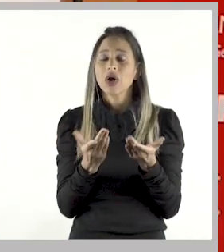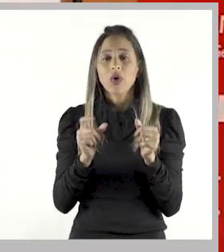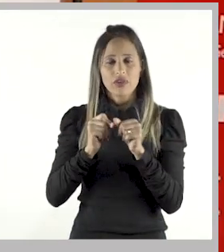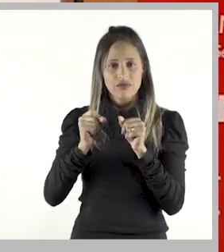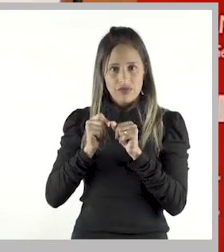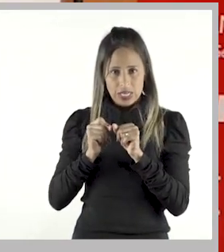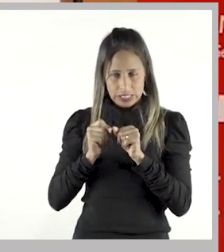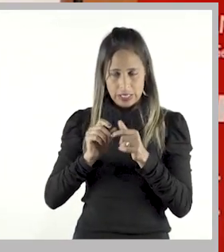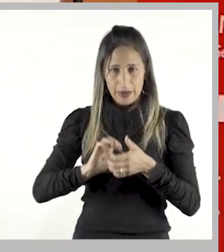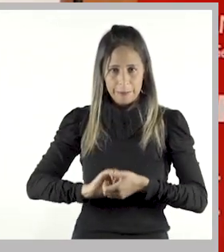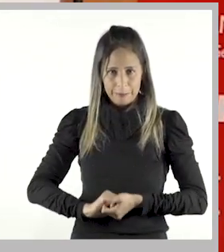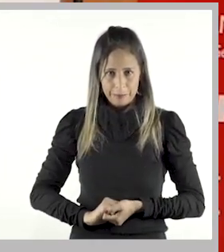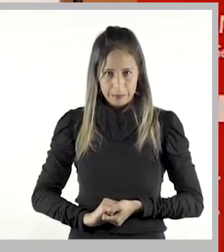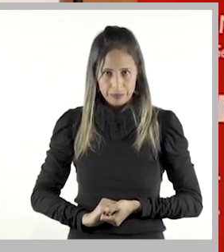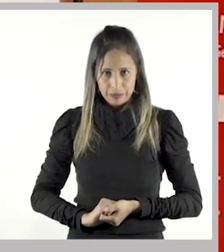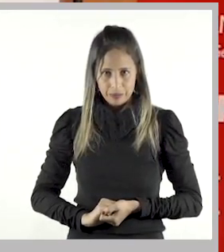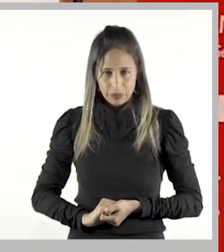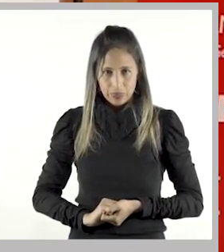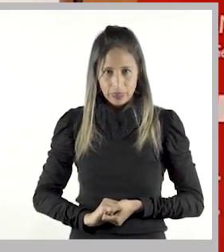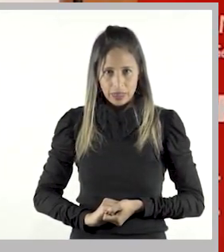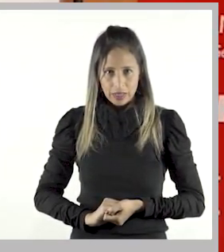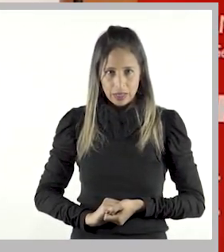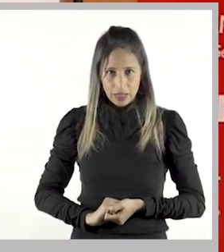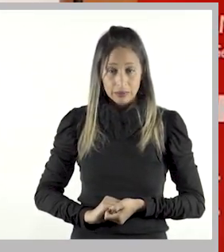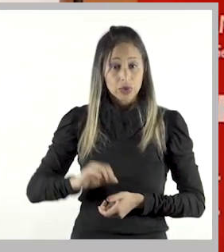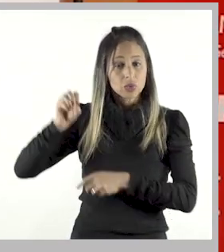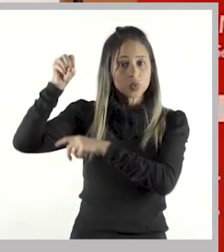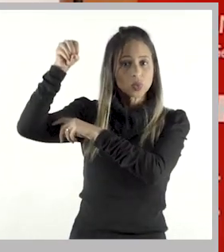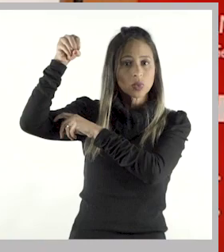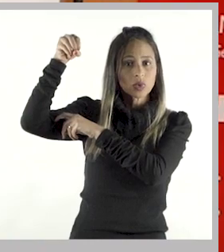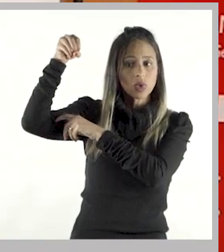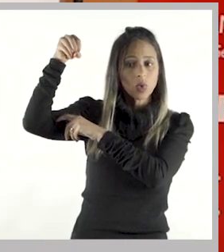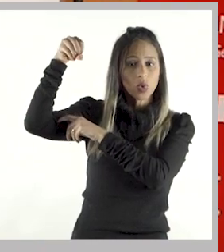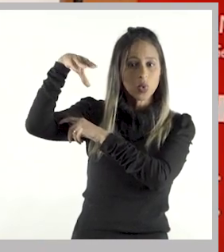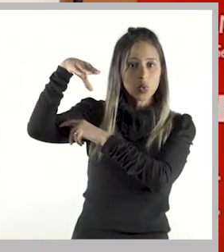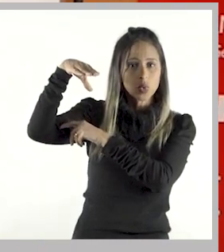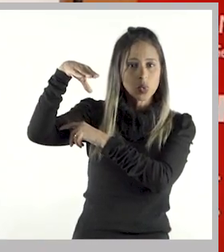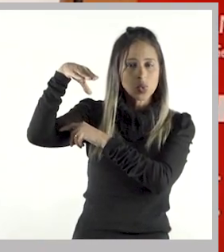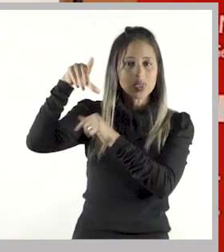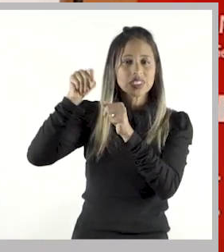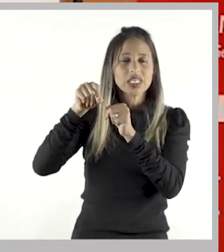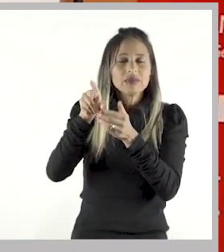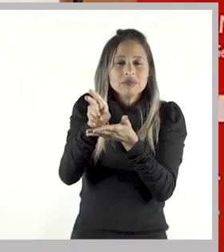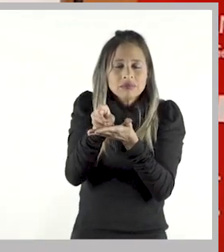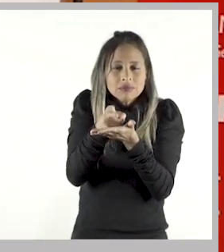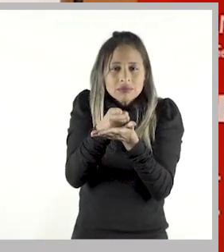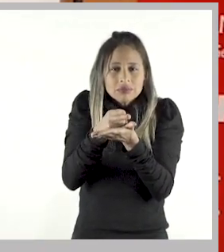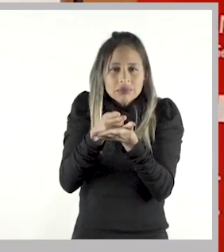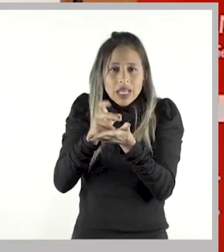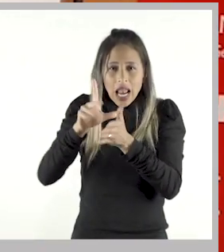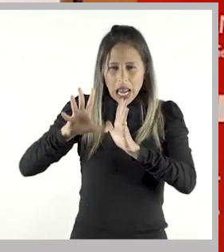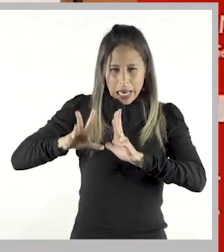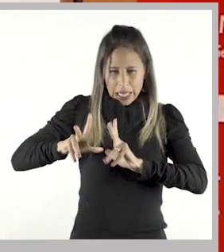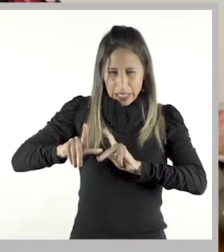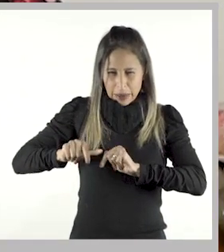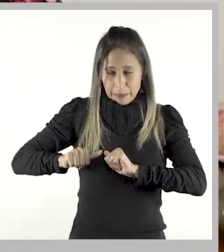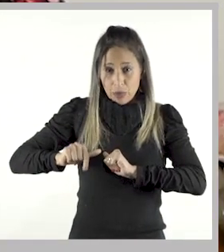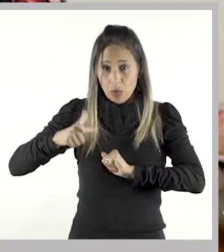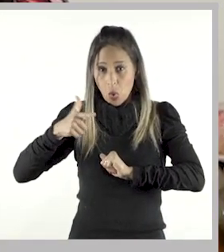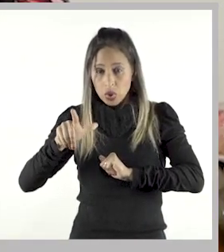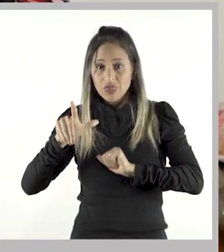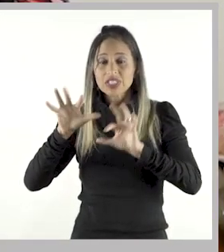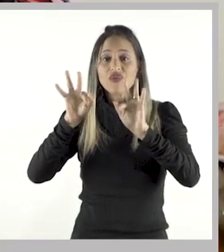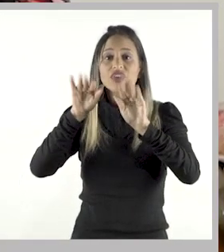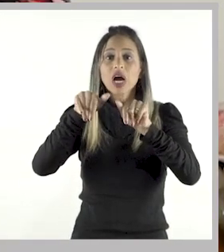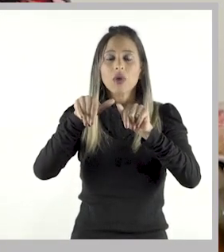ligar a minha mesa de luz e passar limpo essa imagem para um outro papel, que é onde vai ser finalizada a ilustração.